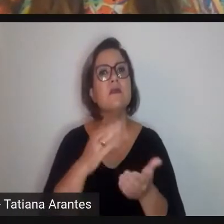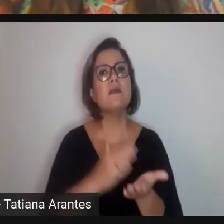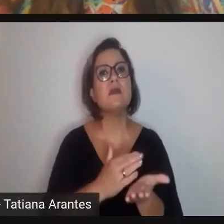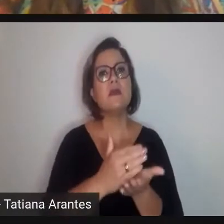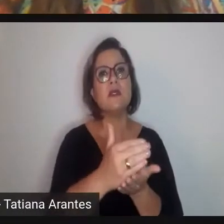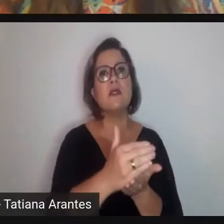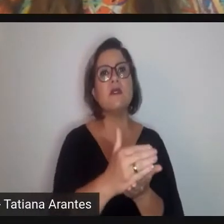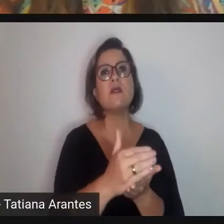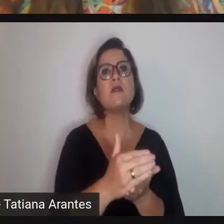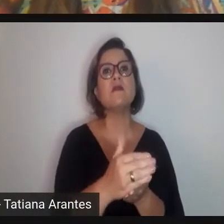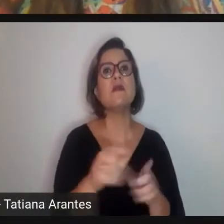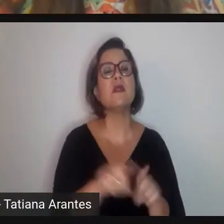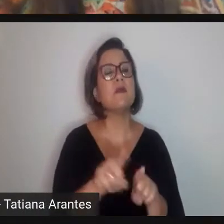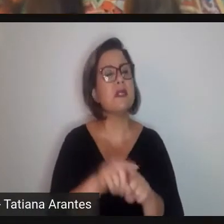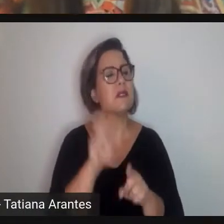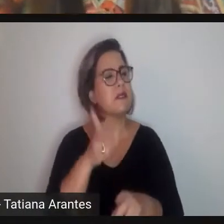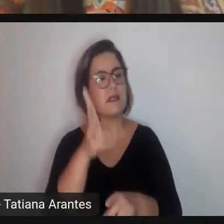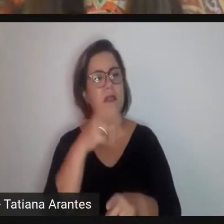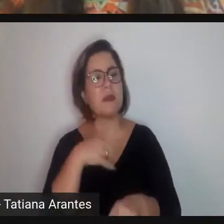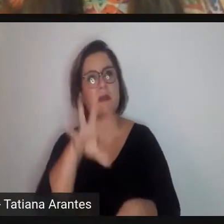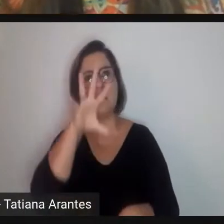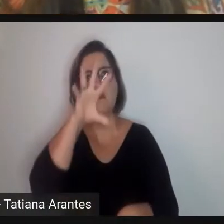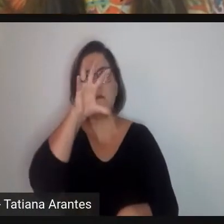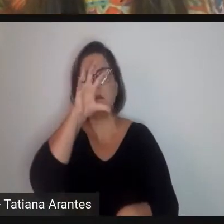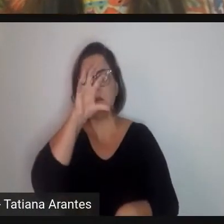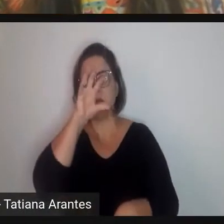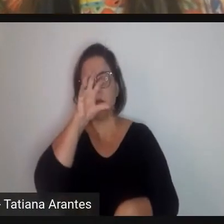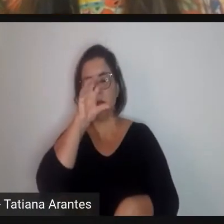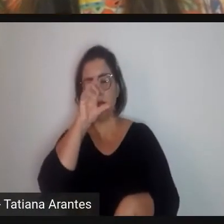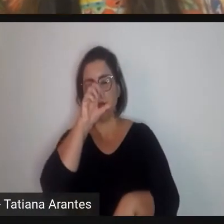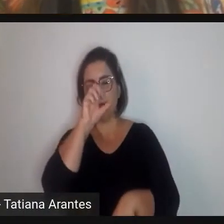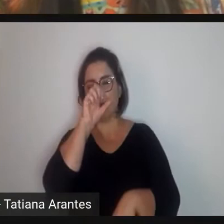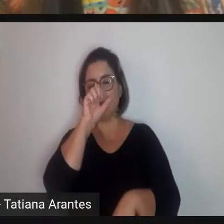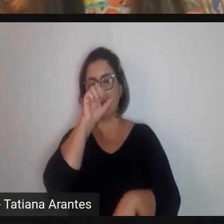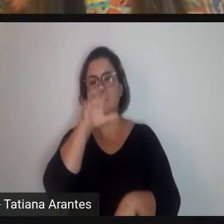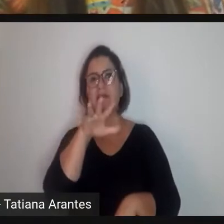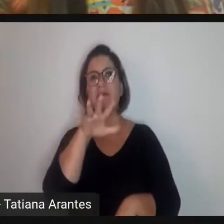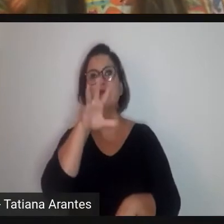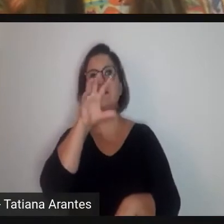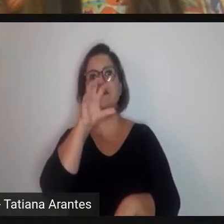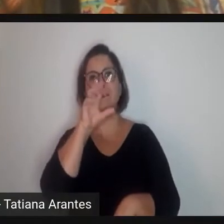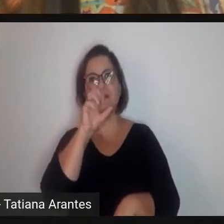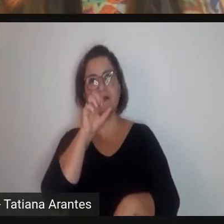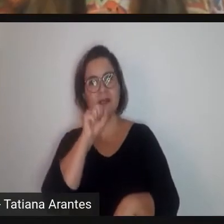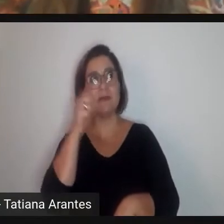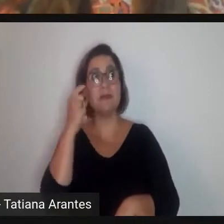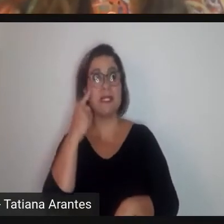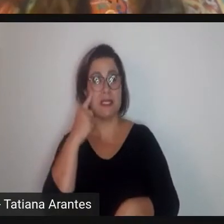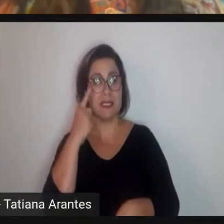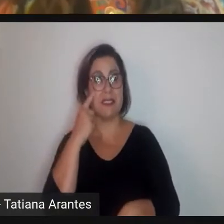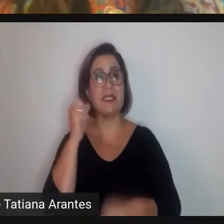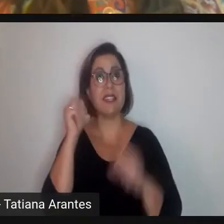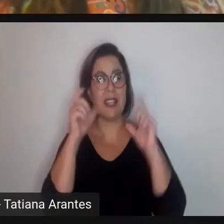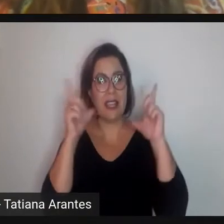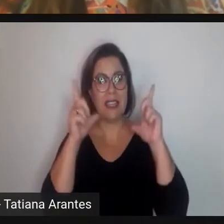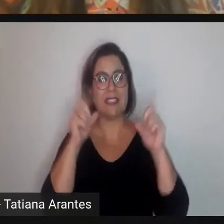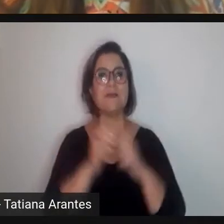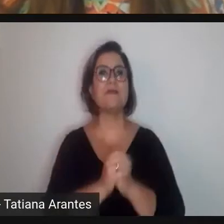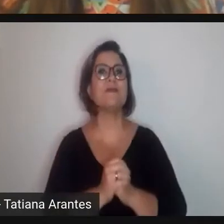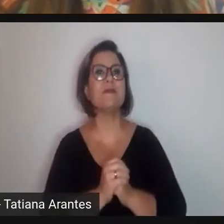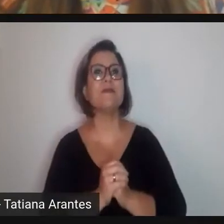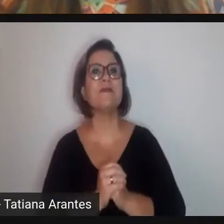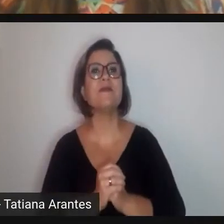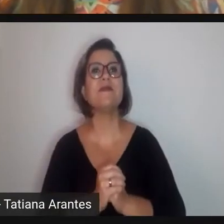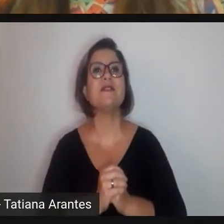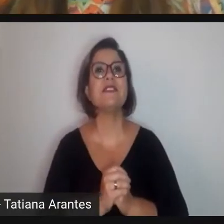exercício respiratório. Então, não deixem de fazer. Muito bom. Eu